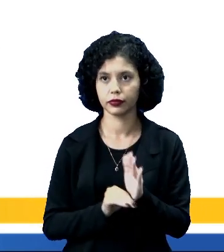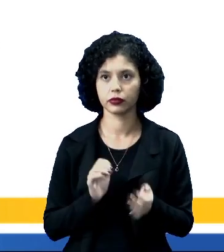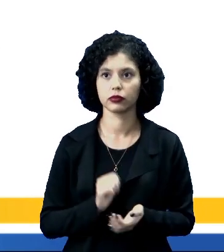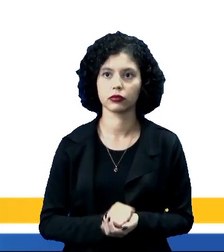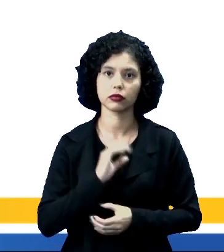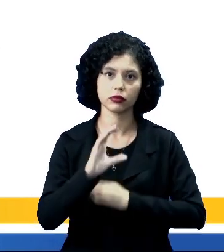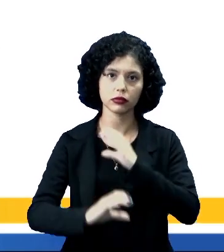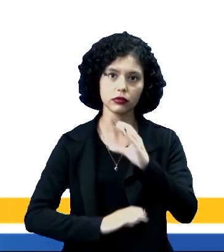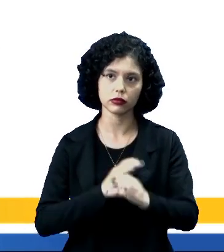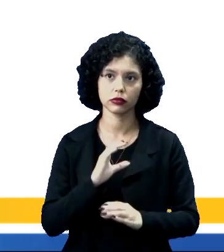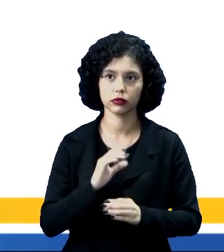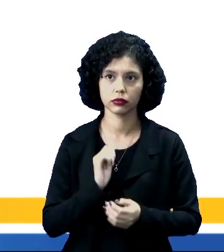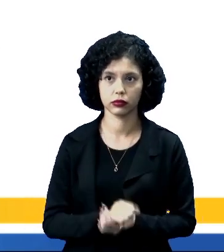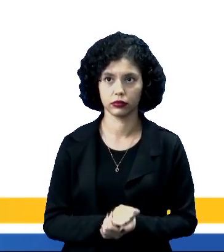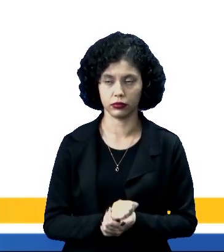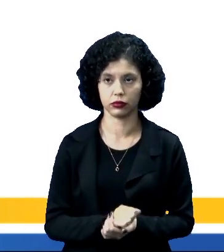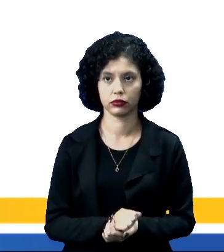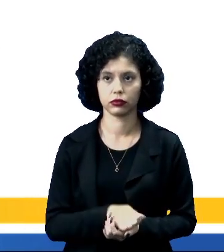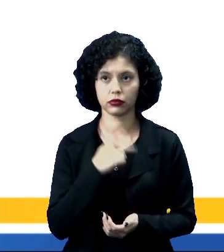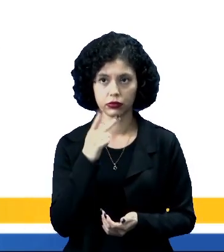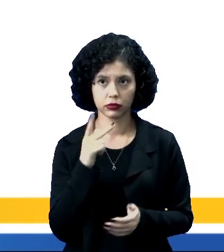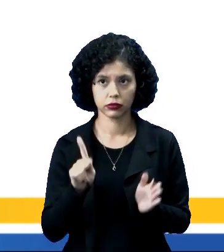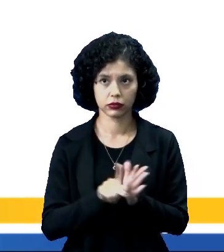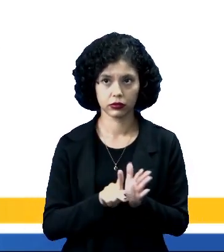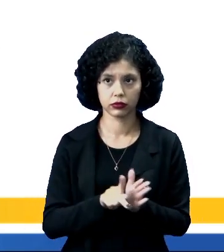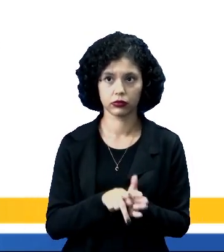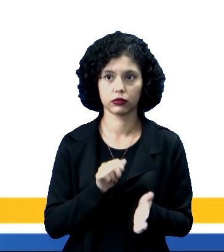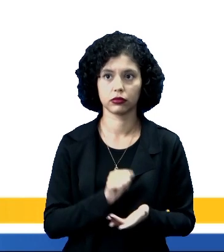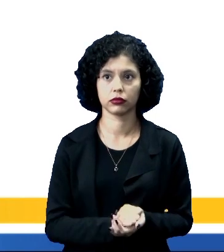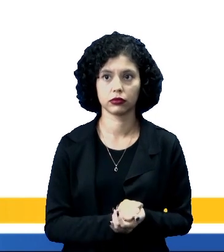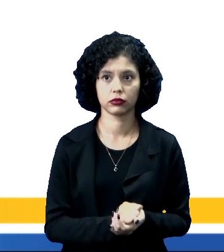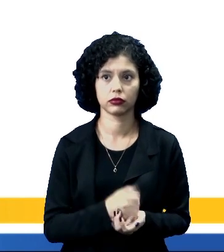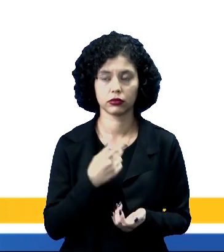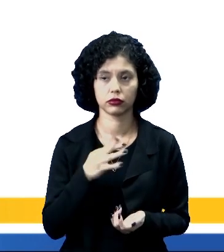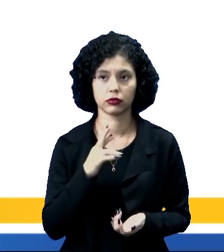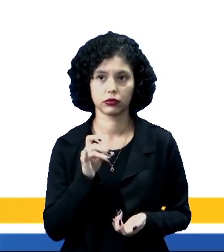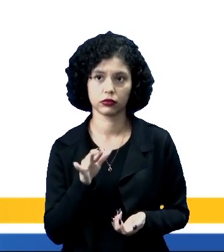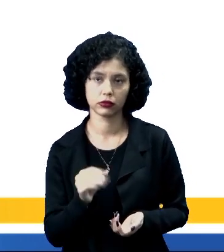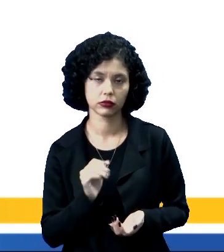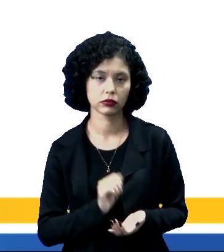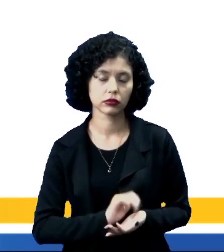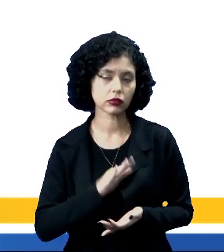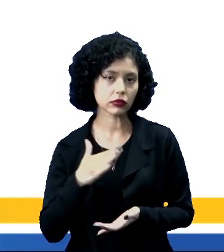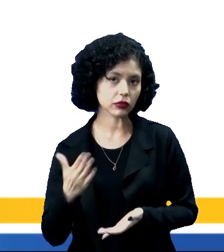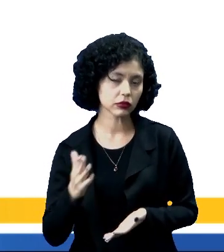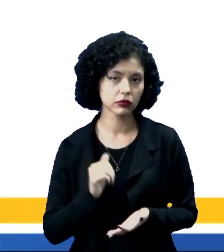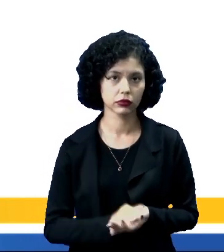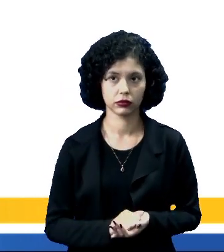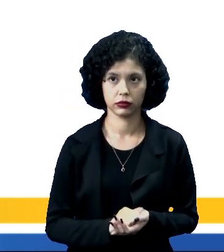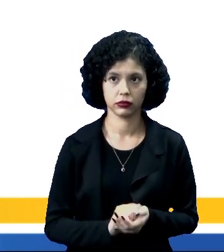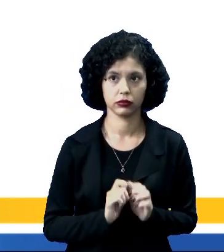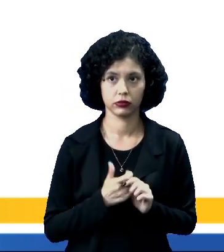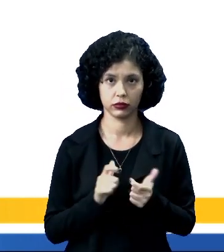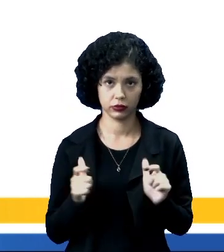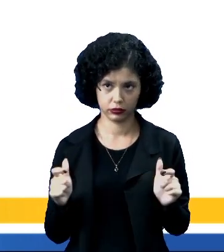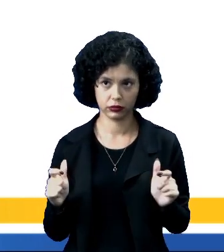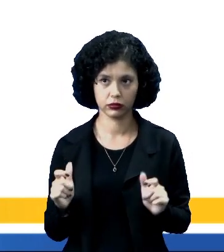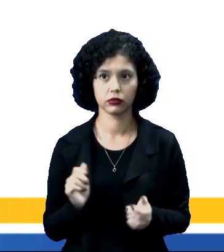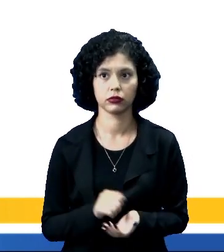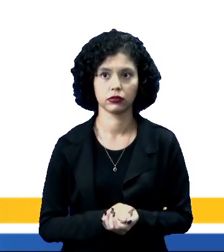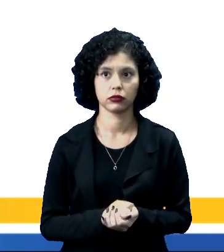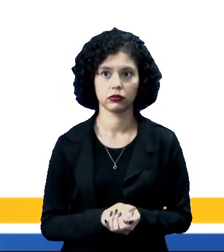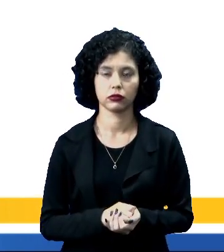tem a fase da menstruação provavelmente dita tem a fase proliferativa que é quando folículo vai crescer